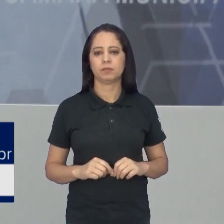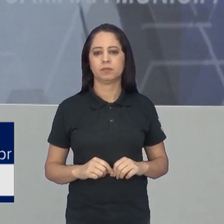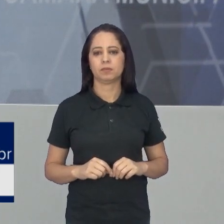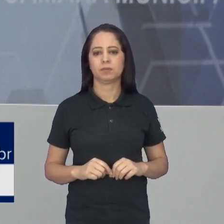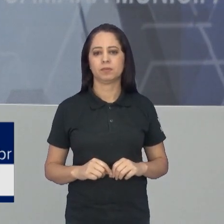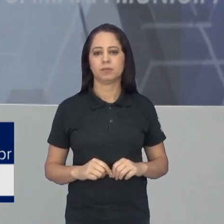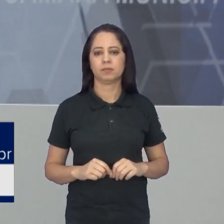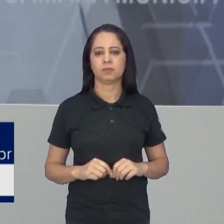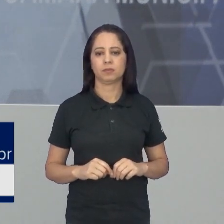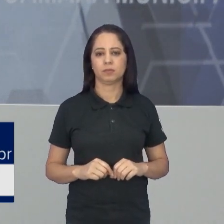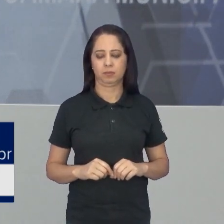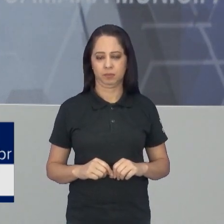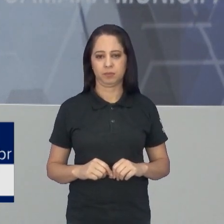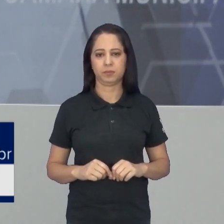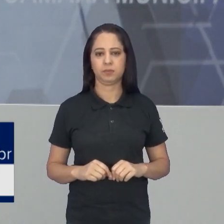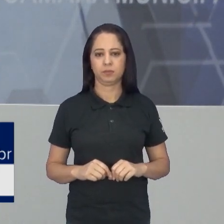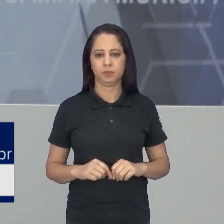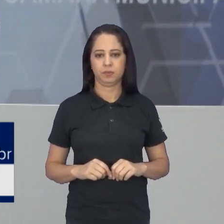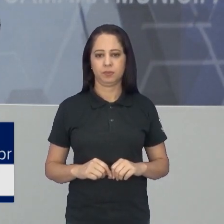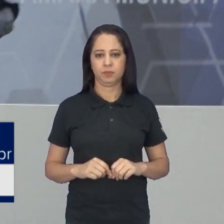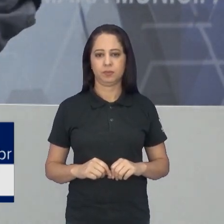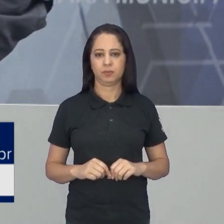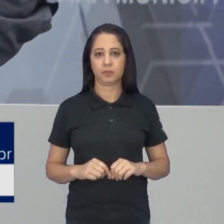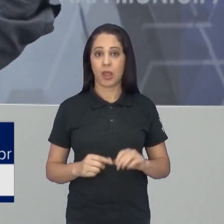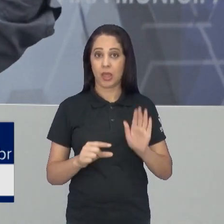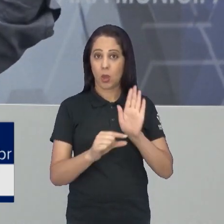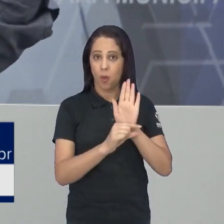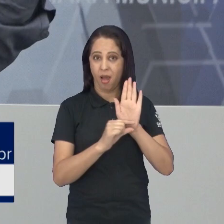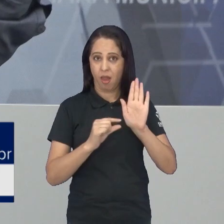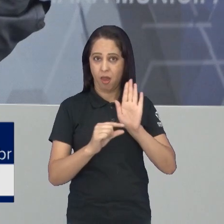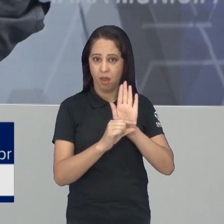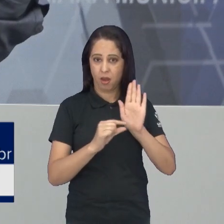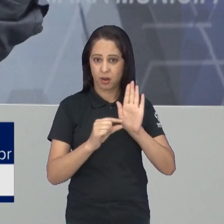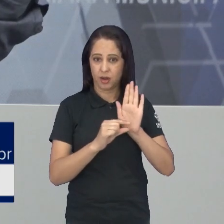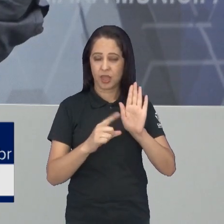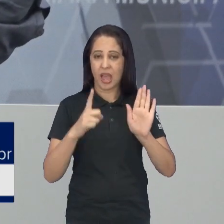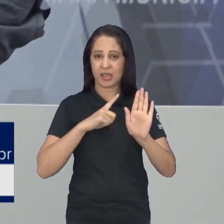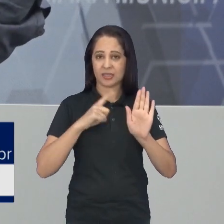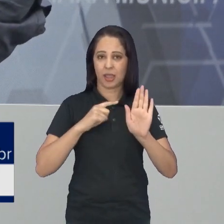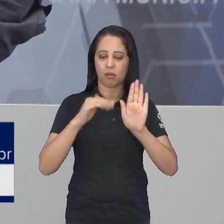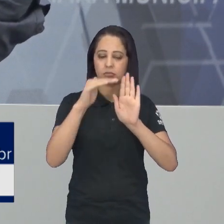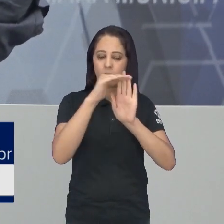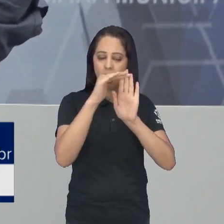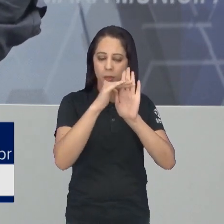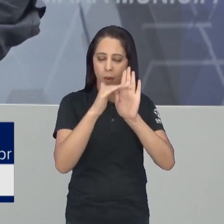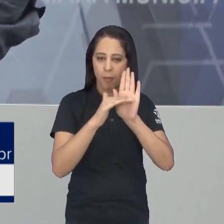o que faz essa alteração? Está ali na última linha, ó, Jardim Aquários,